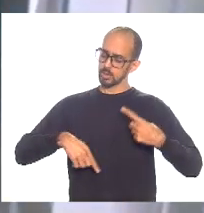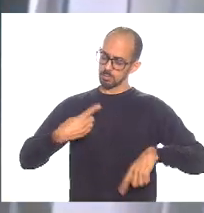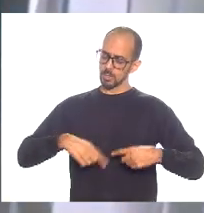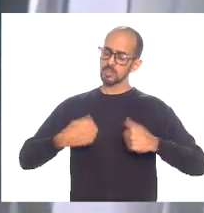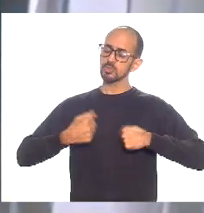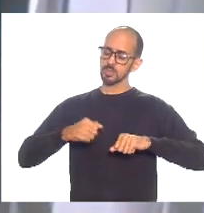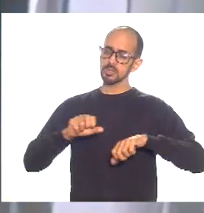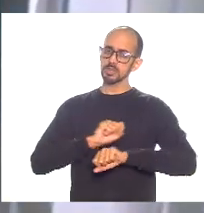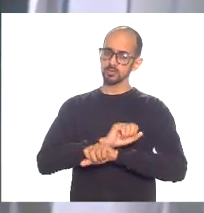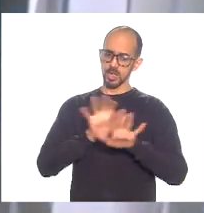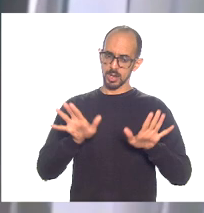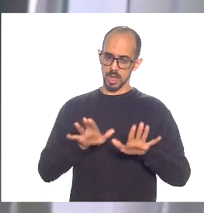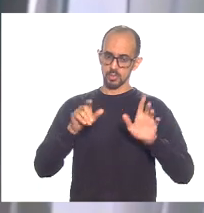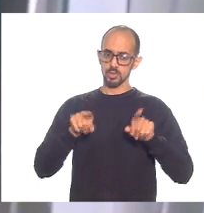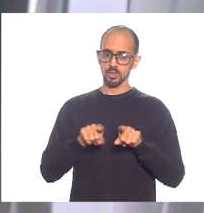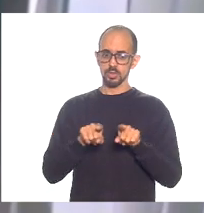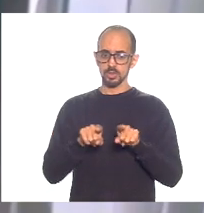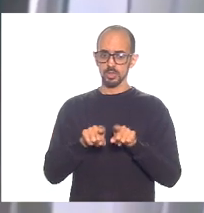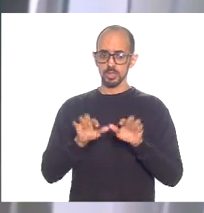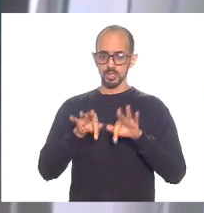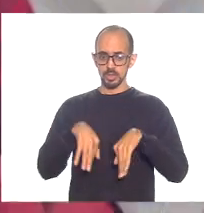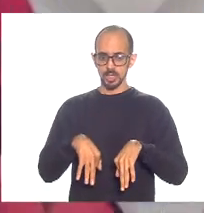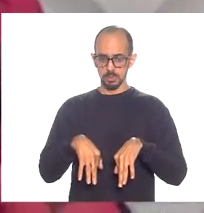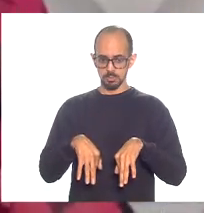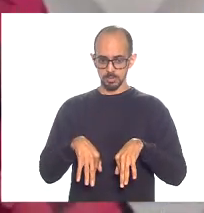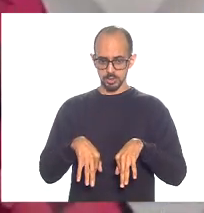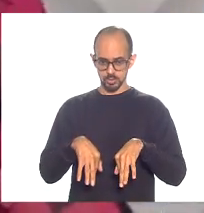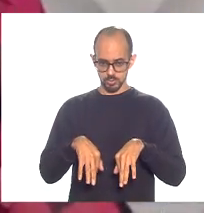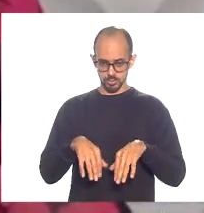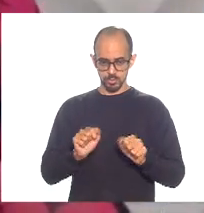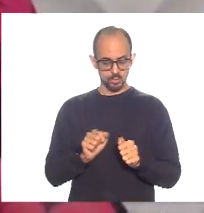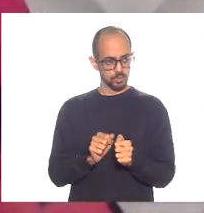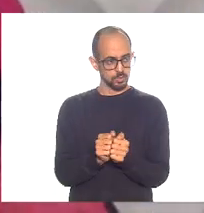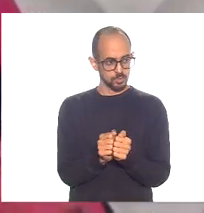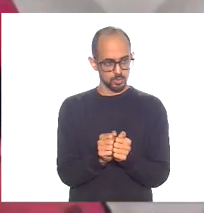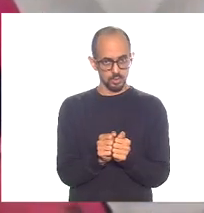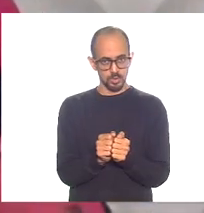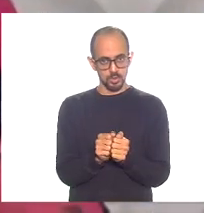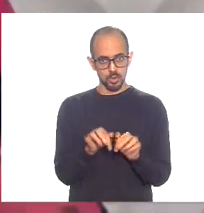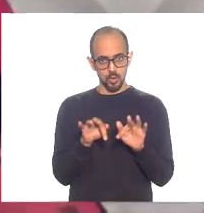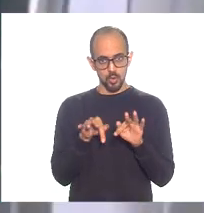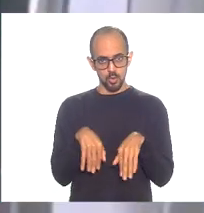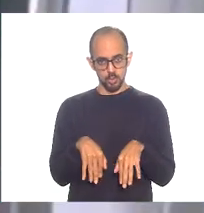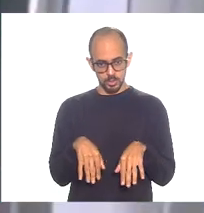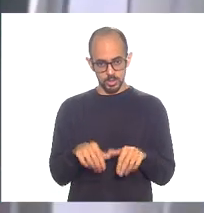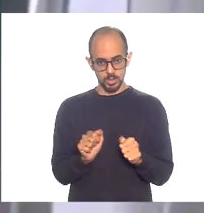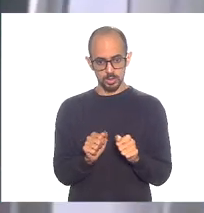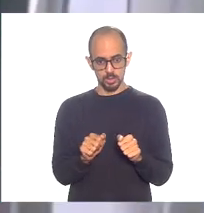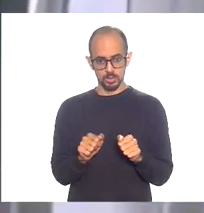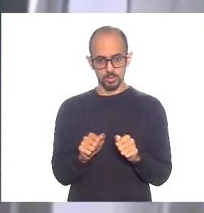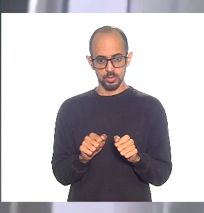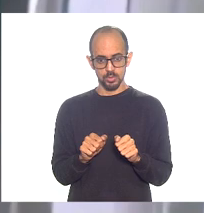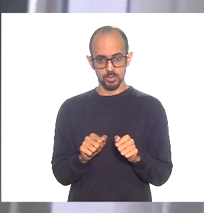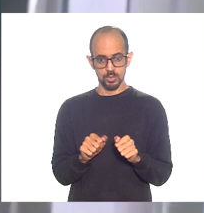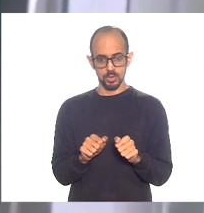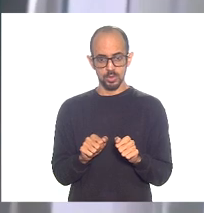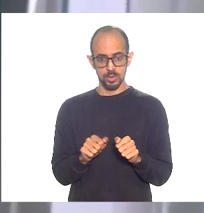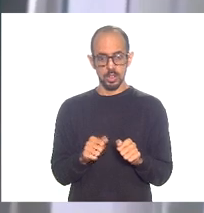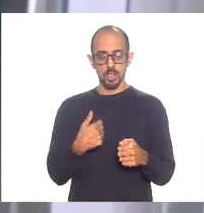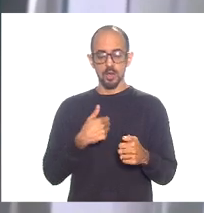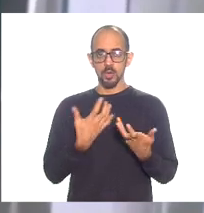com clareza. E concluo dizendo, deputada Marta Rocha... Concluindo, por favor. Concluo, e para deixar a deputada Zeidan 30 segundos, eu quero